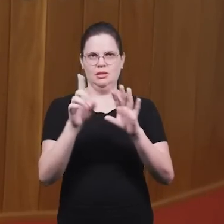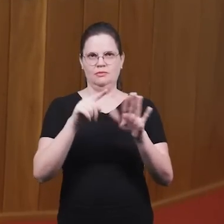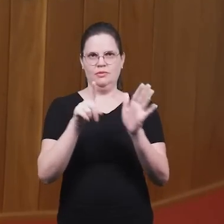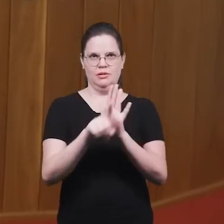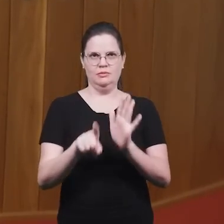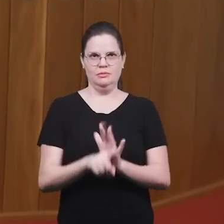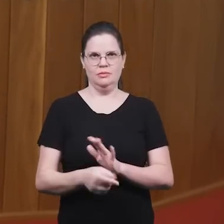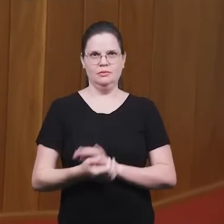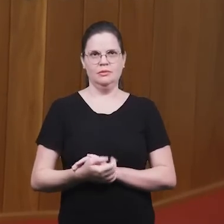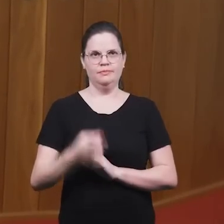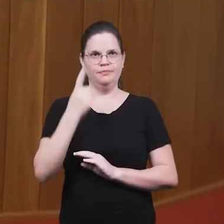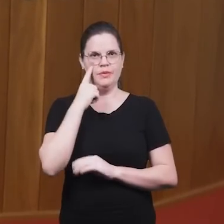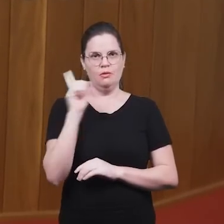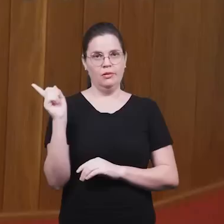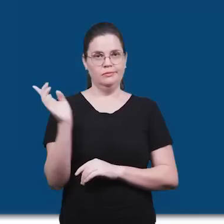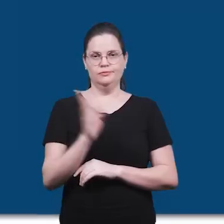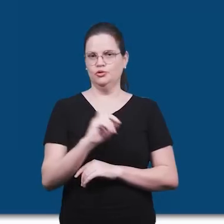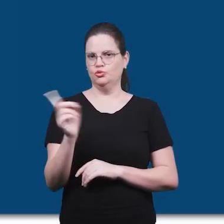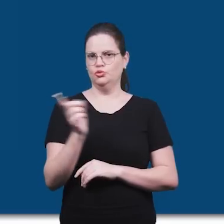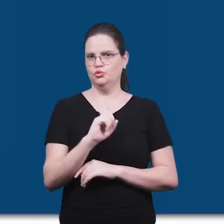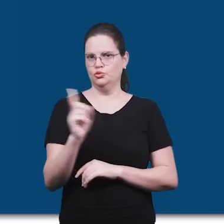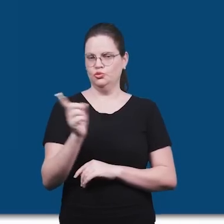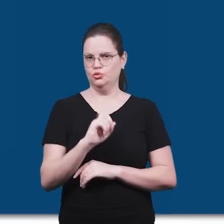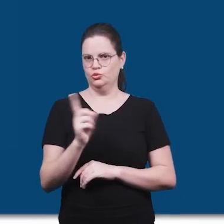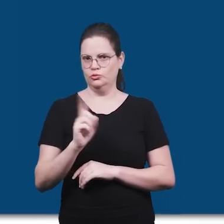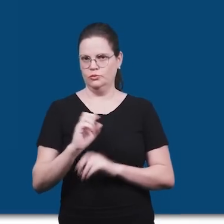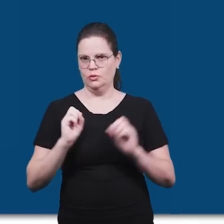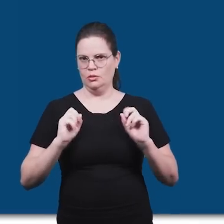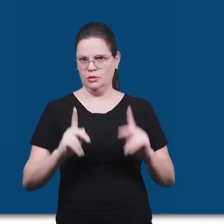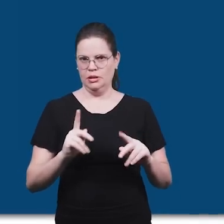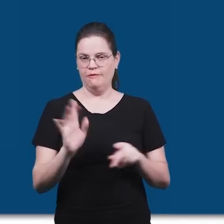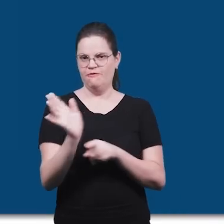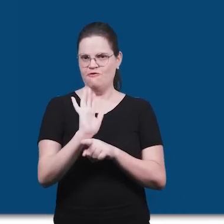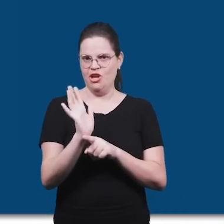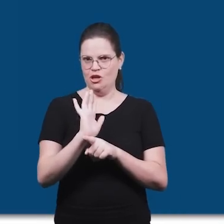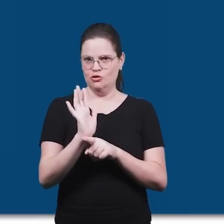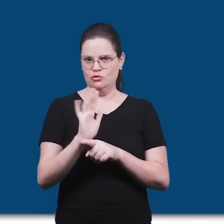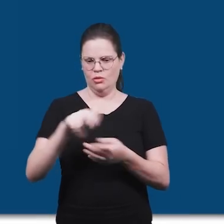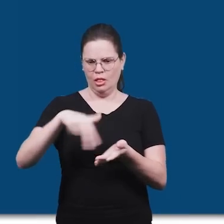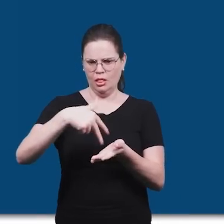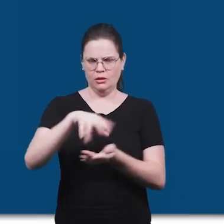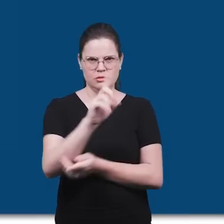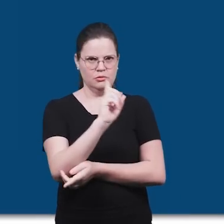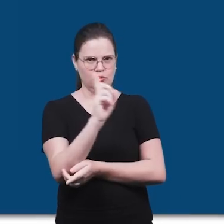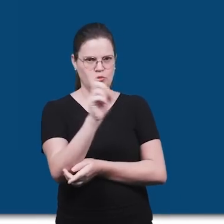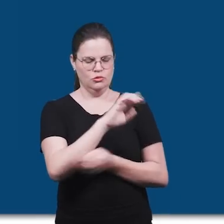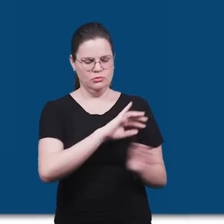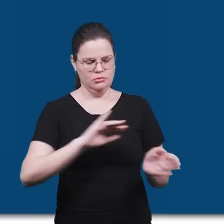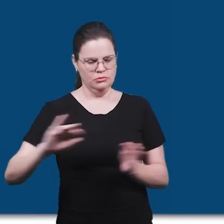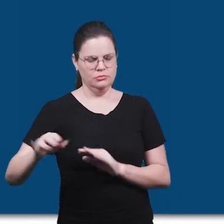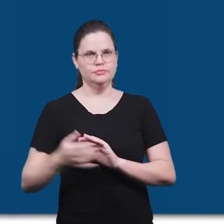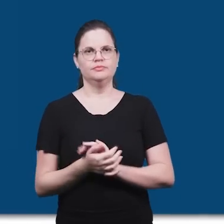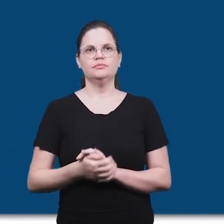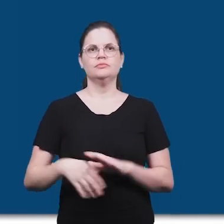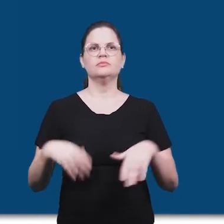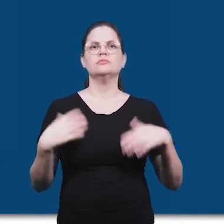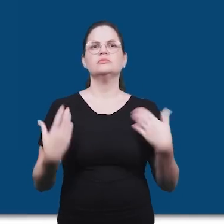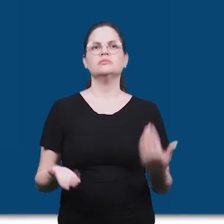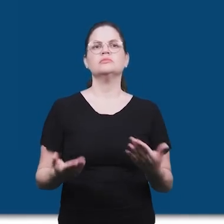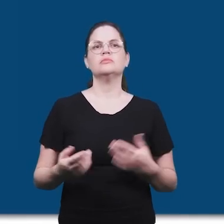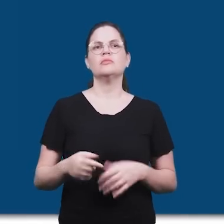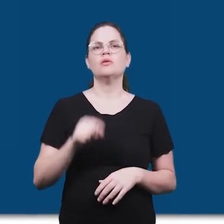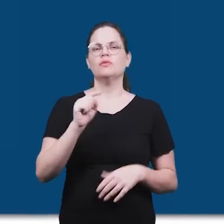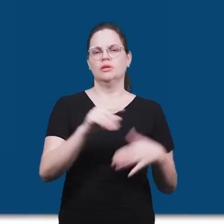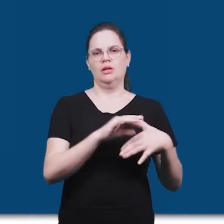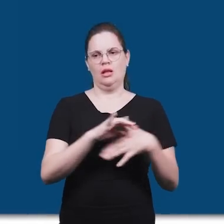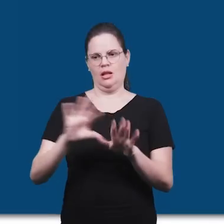perguntarem. Então, ó, isso aqui não é para vocês. Agora nós voltamos para a escola. Quem